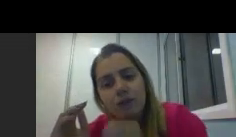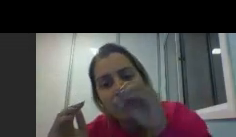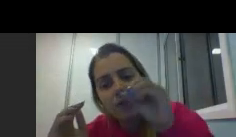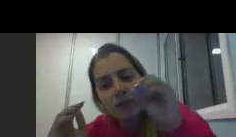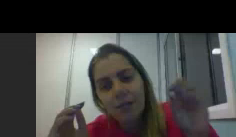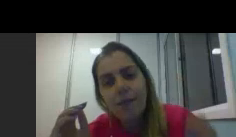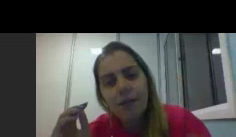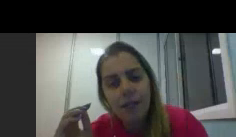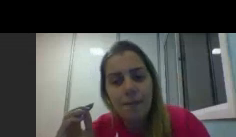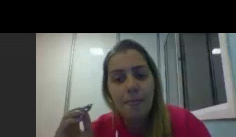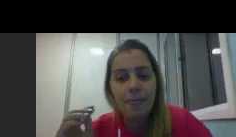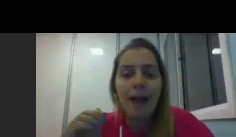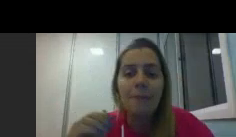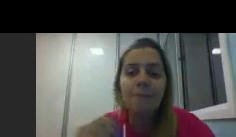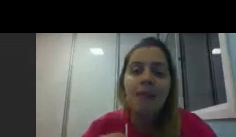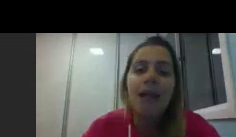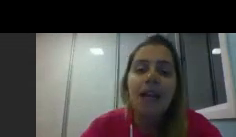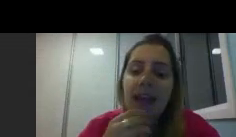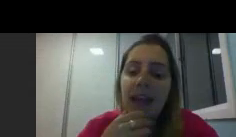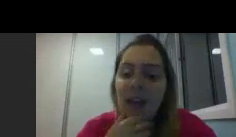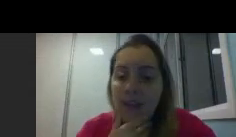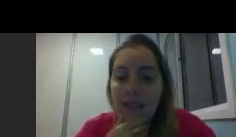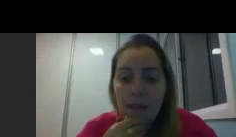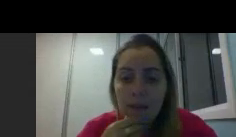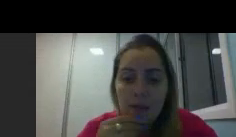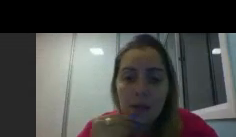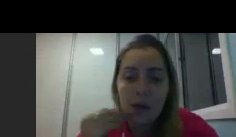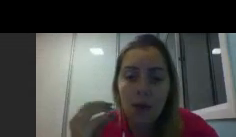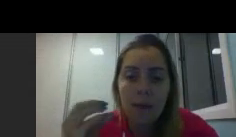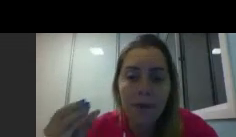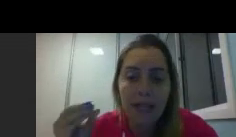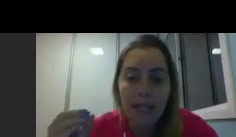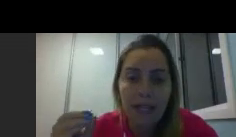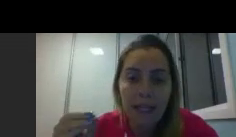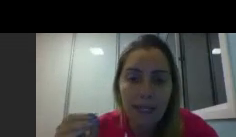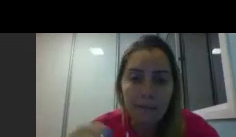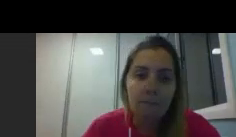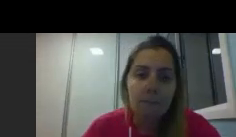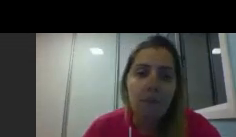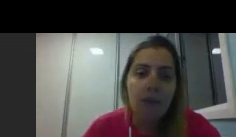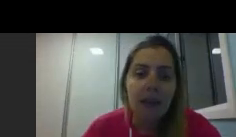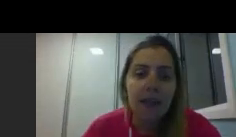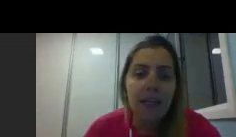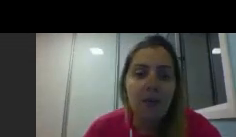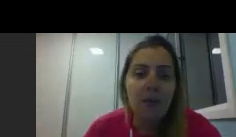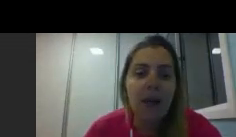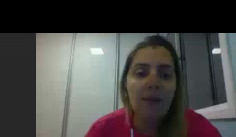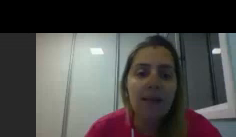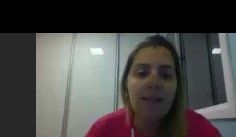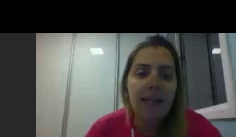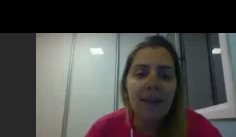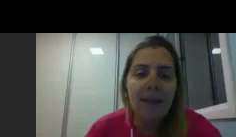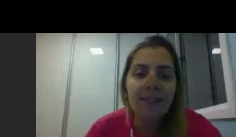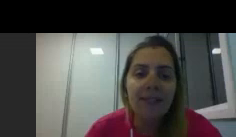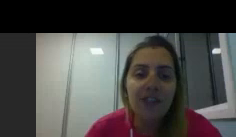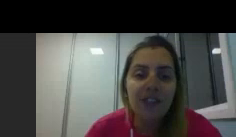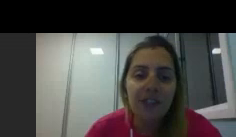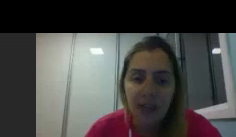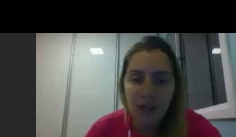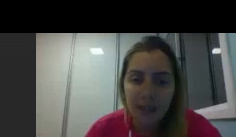a estrutura da nossa membrana, tá? E aí nós temos uma proteína que, quando ela